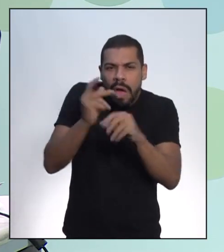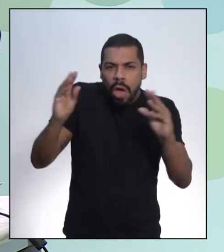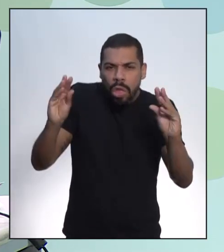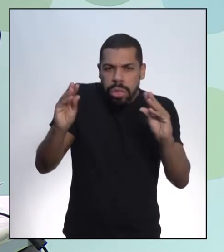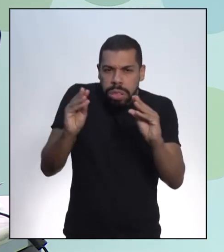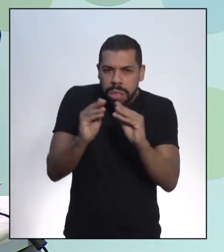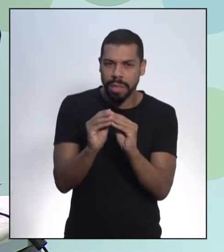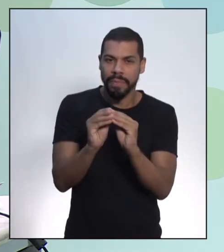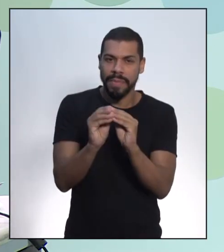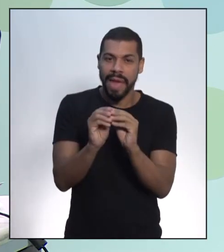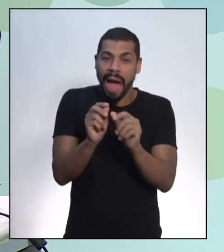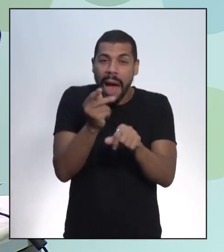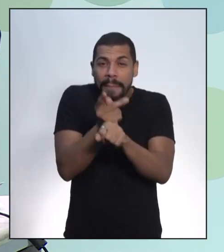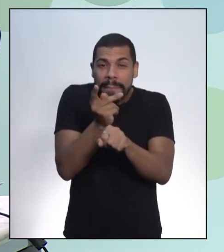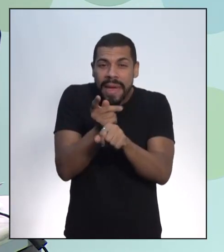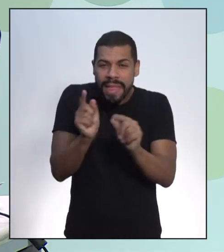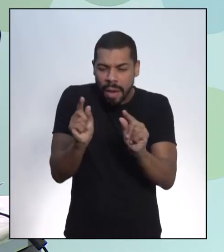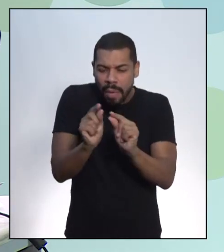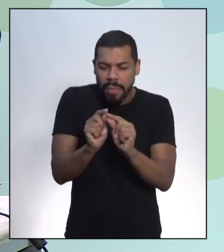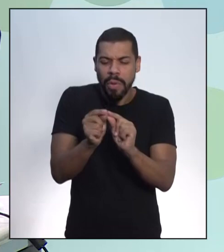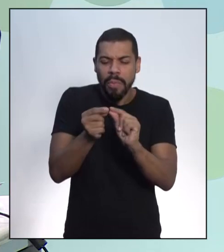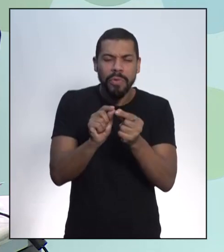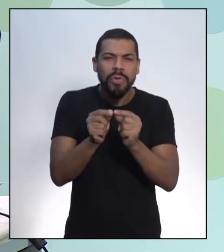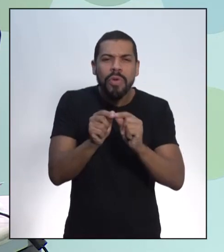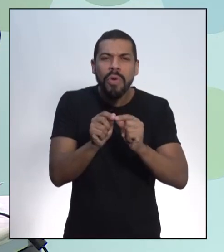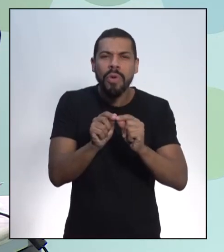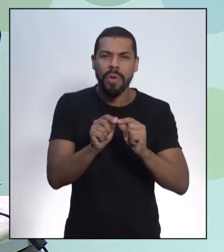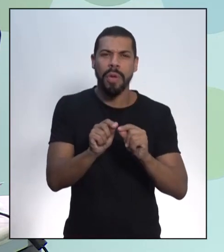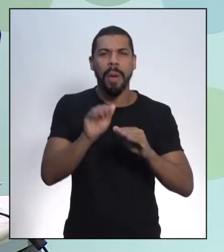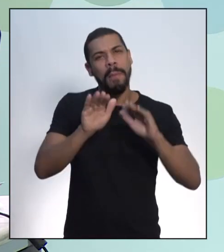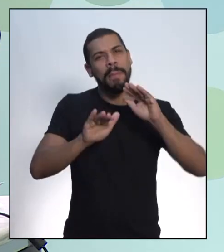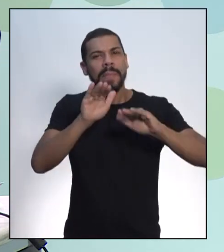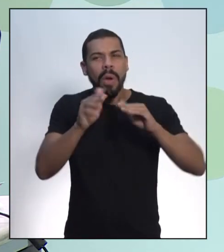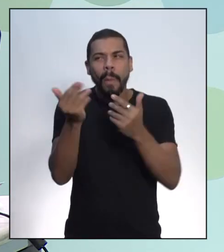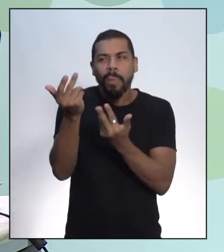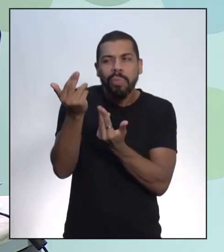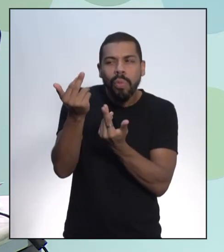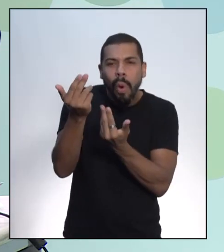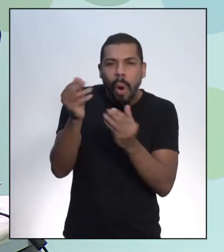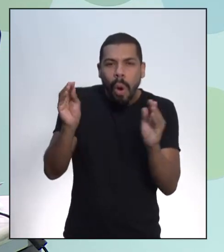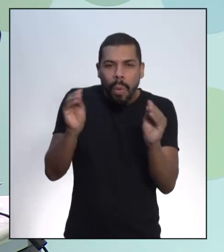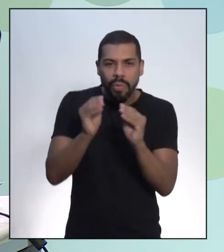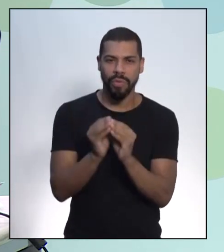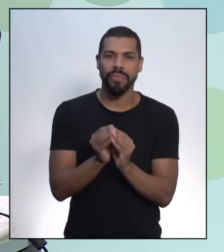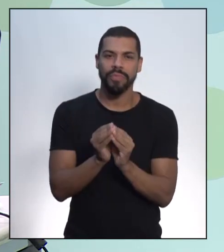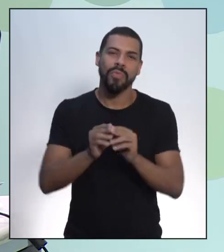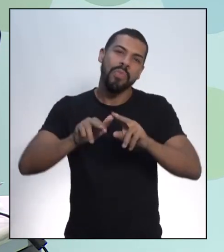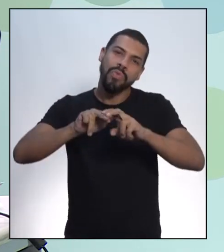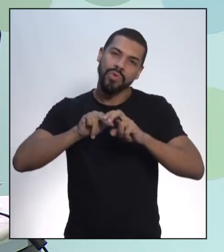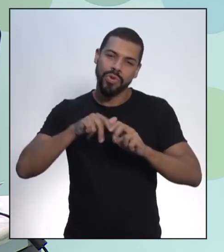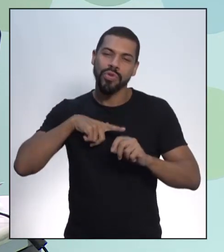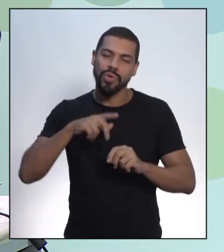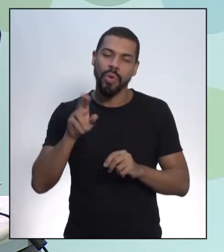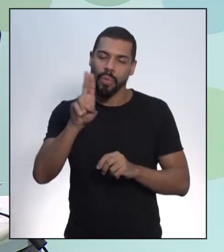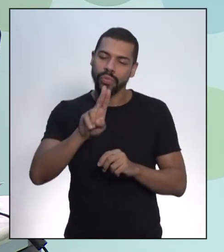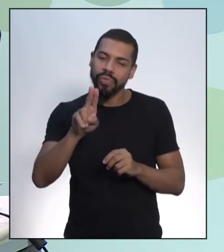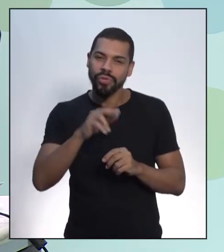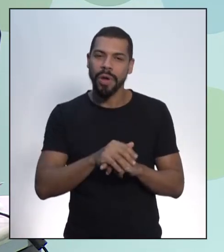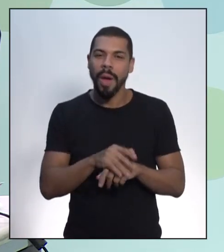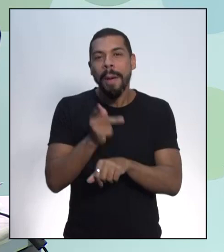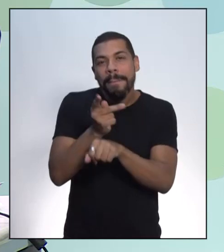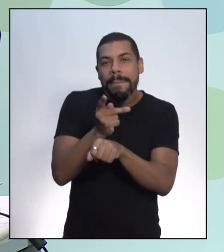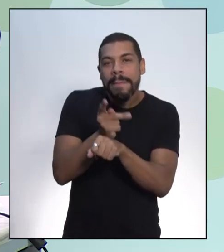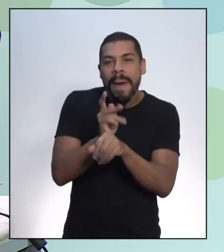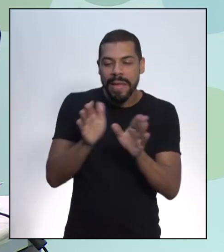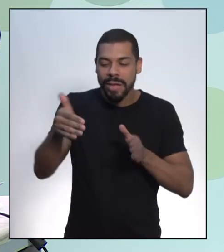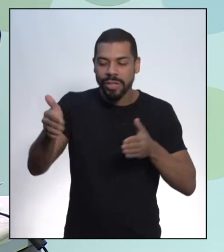achei a areia de aquário, que tem um diâmetro entre as duas, para poder colocar. Por isso que eu coloquei pedra de